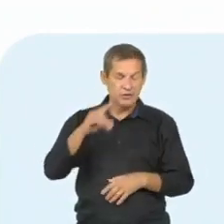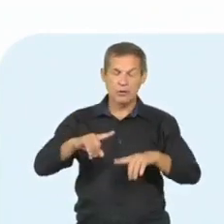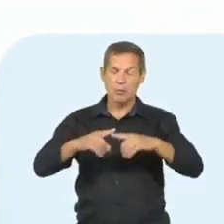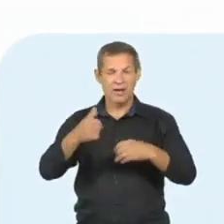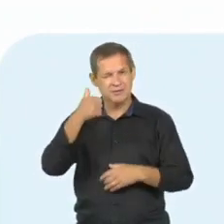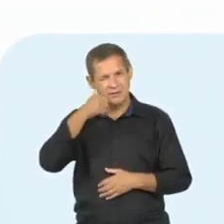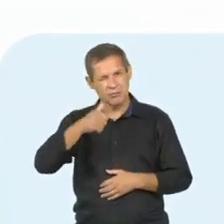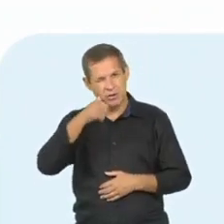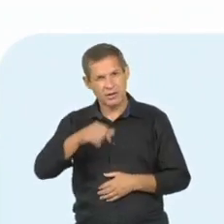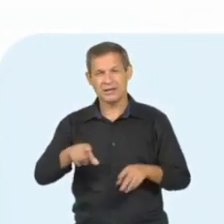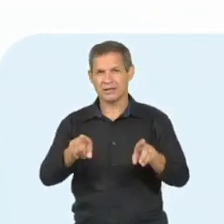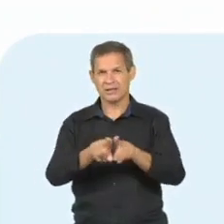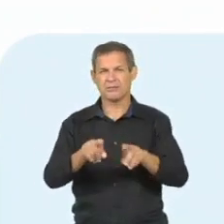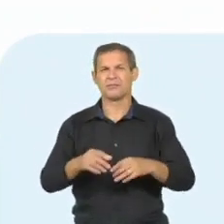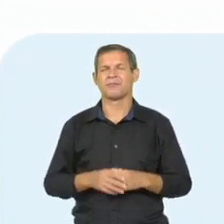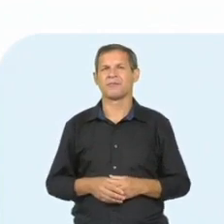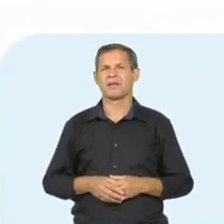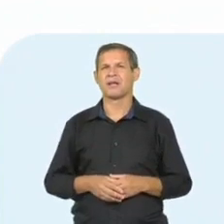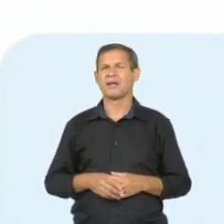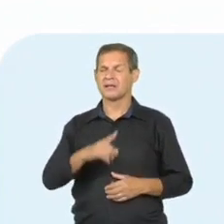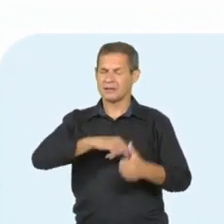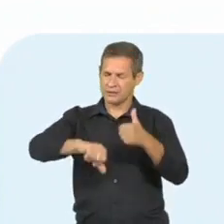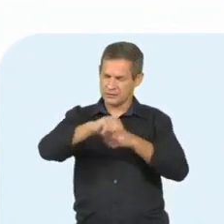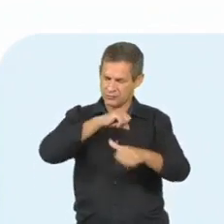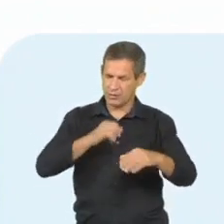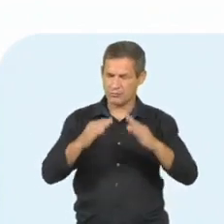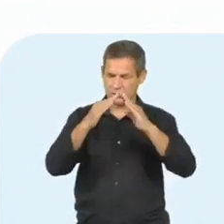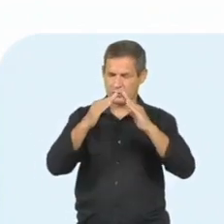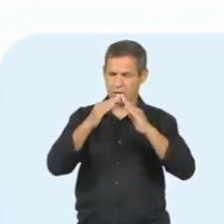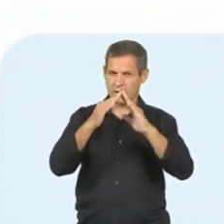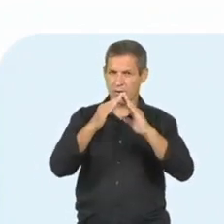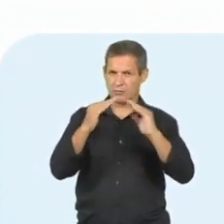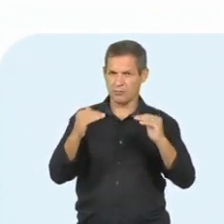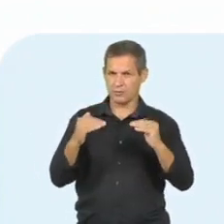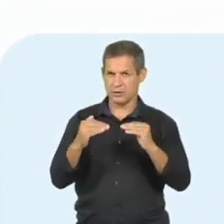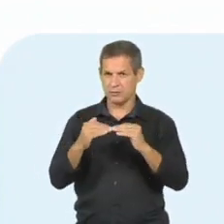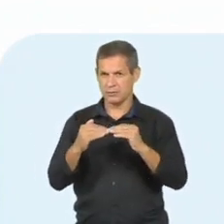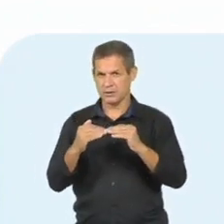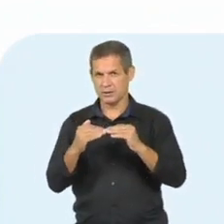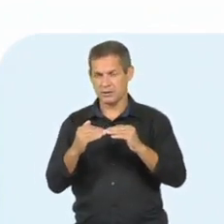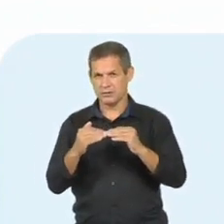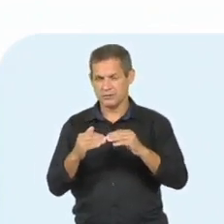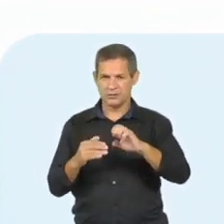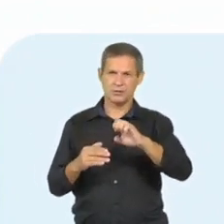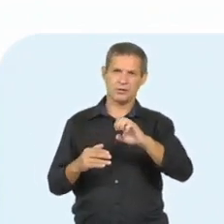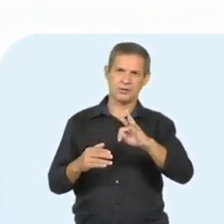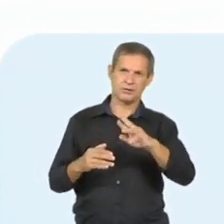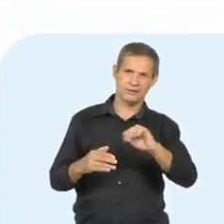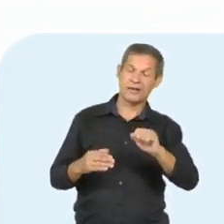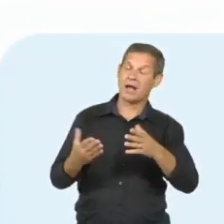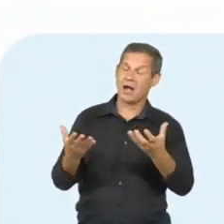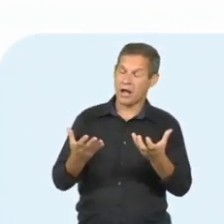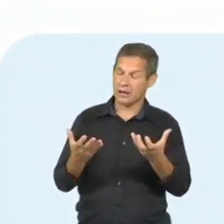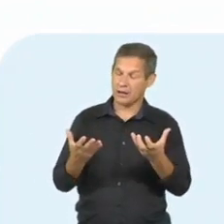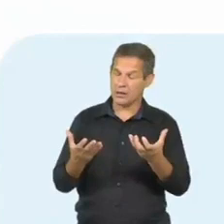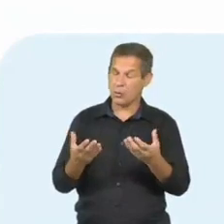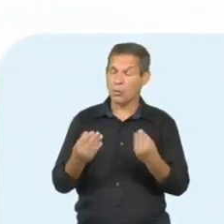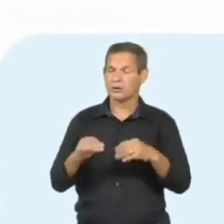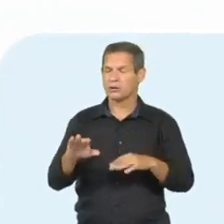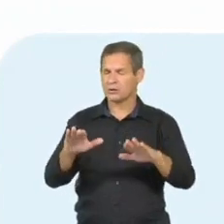feminino e gera mudanças na pirâmide etária. Agora sim, eu quero muito da